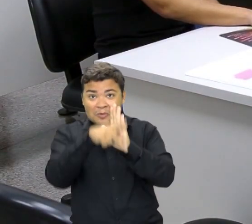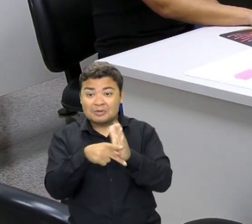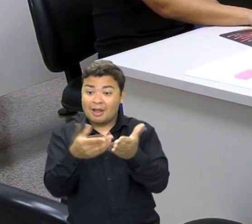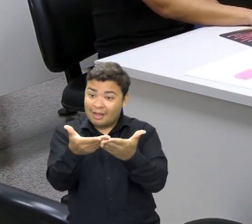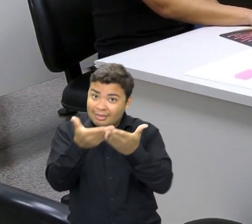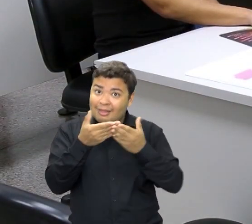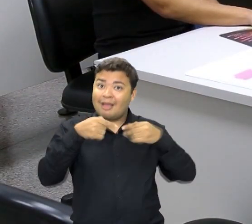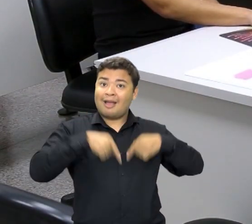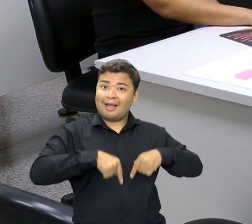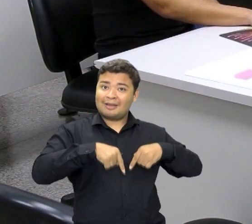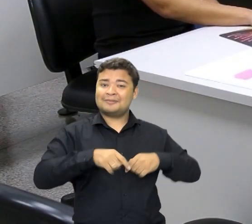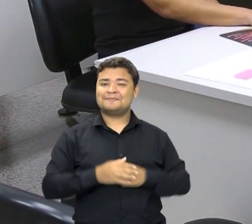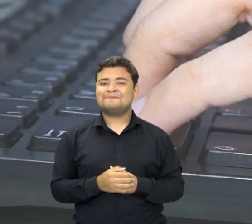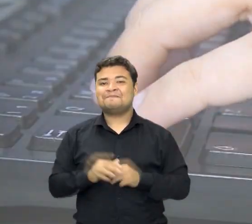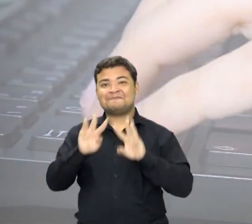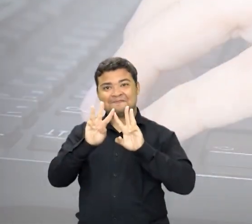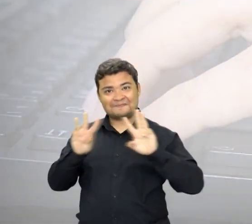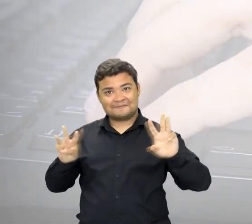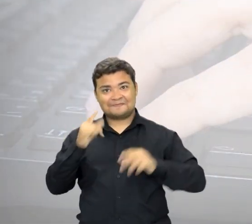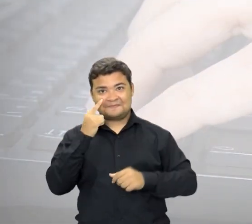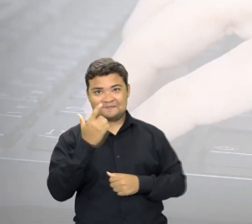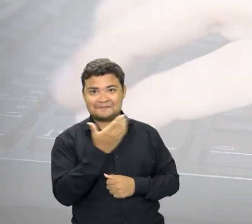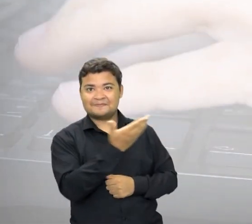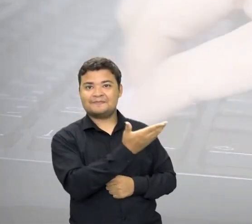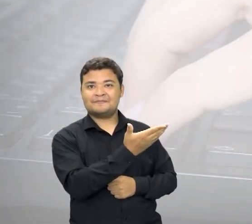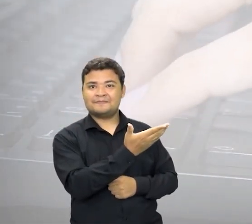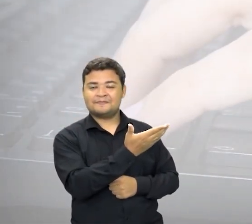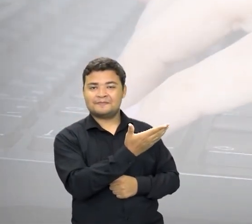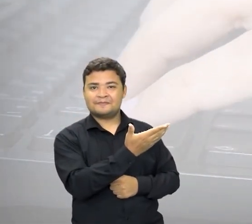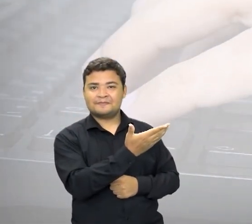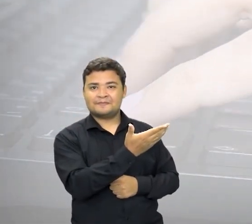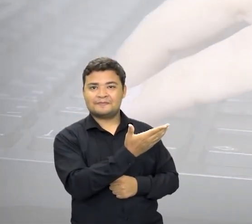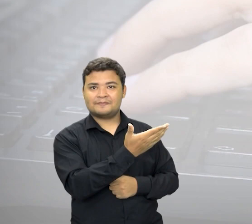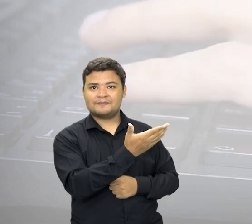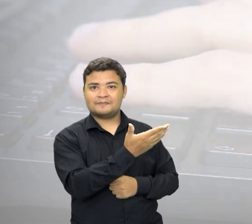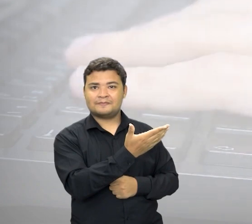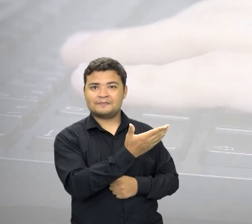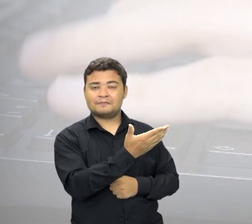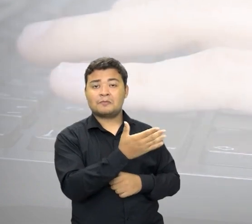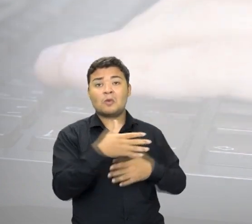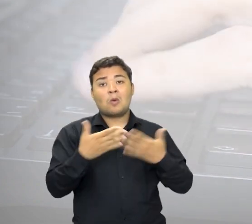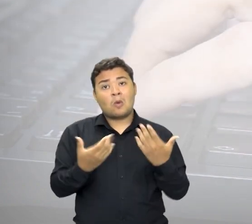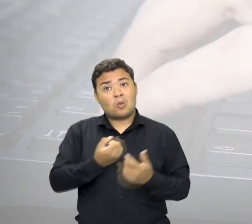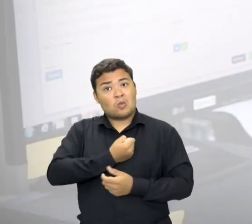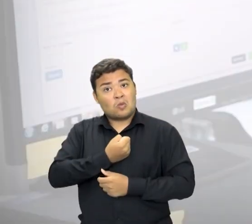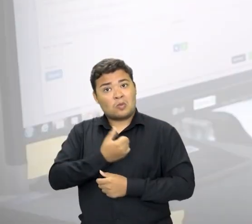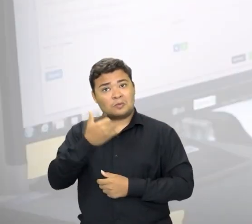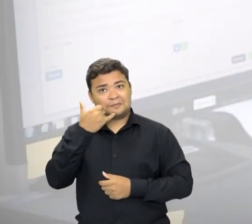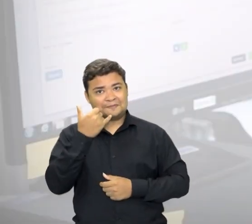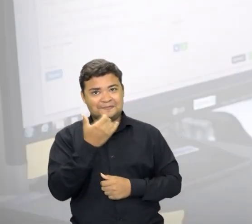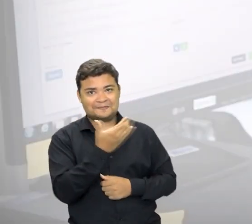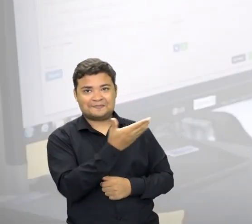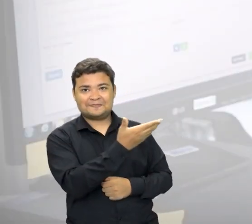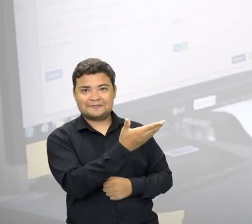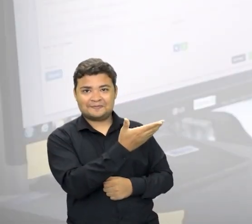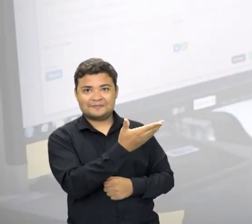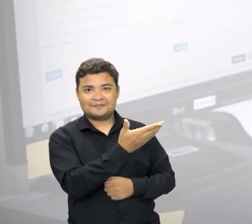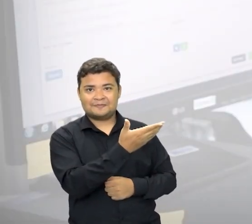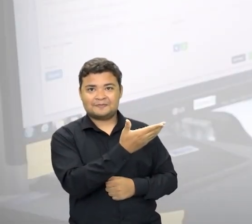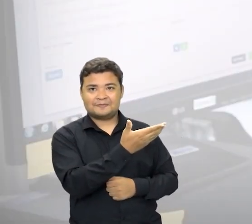FUNAP toma decisões baseadas nos princípios fundamentais: transparência, equidade, prestação de contas